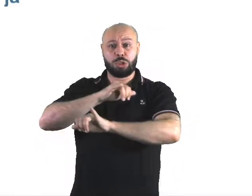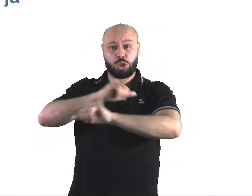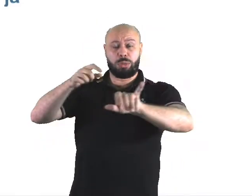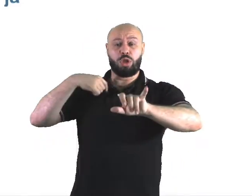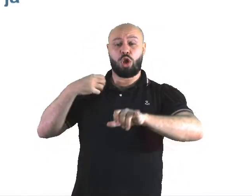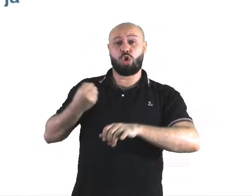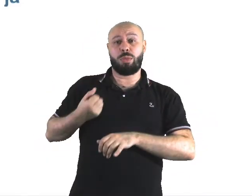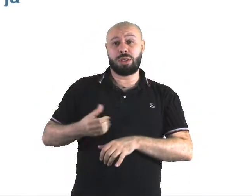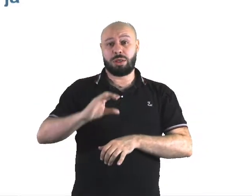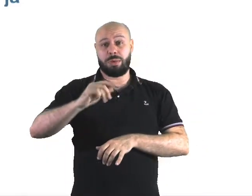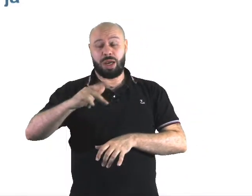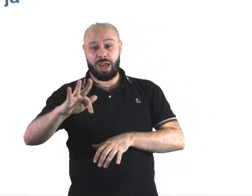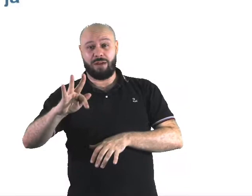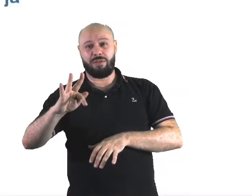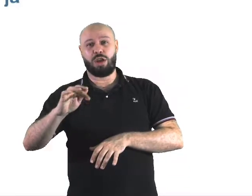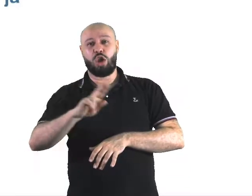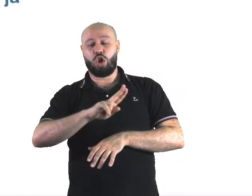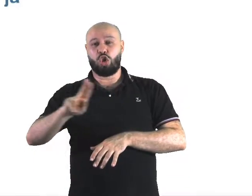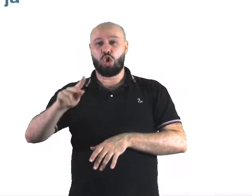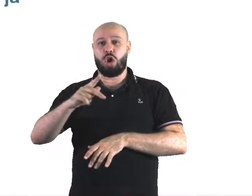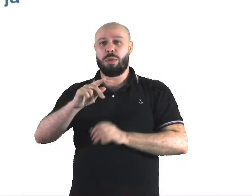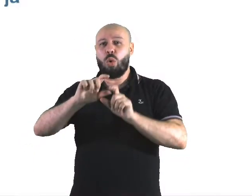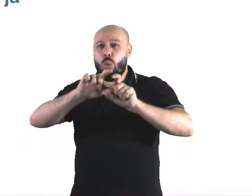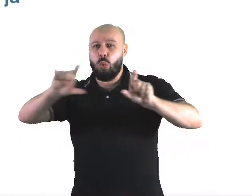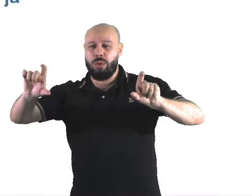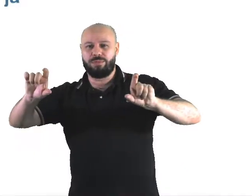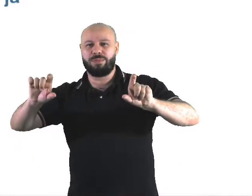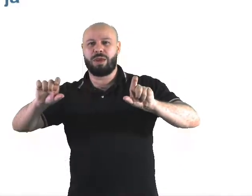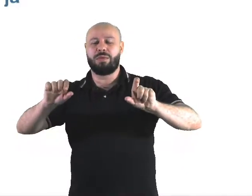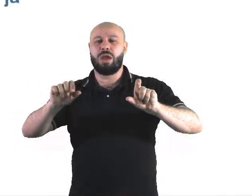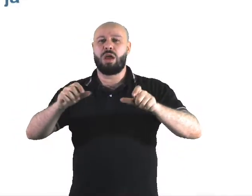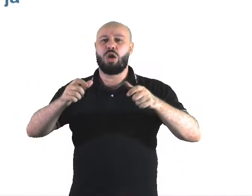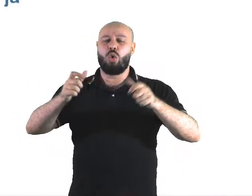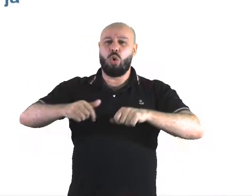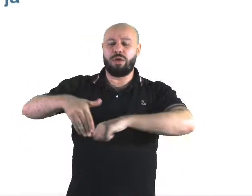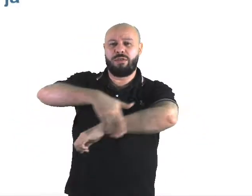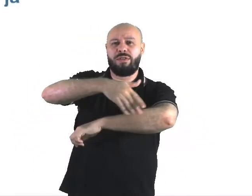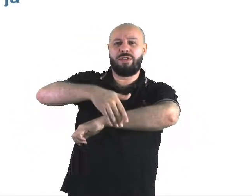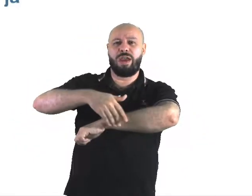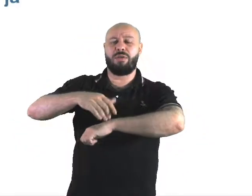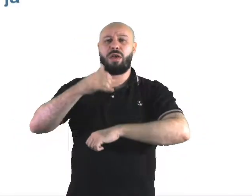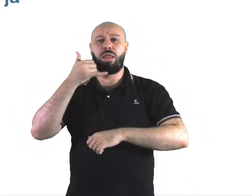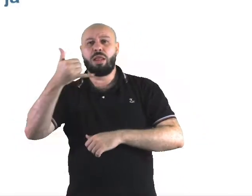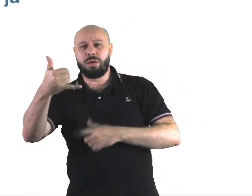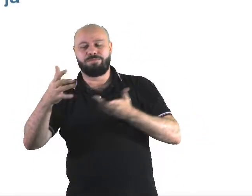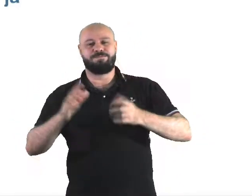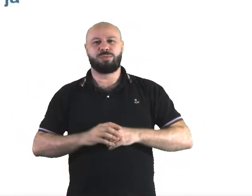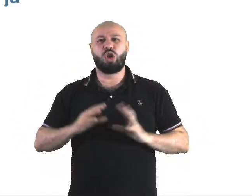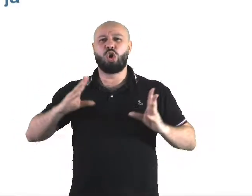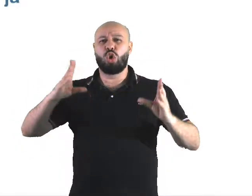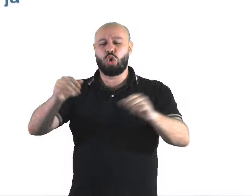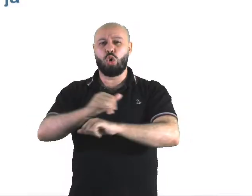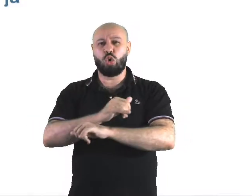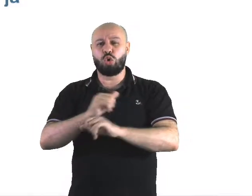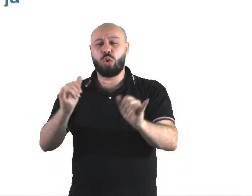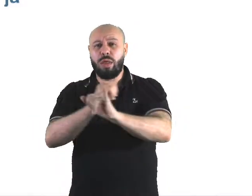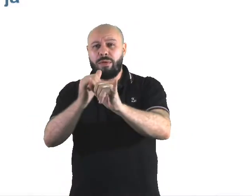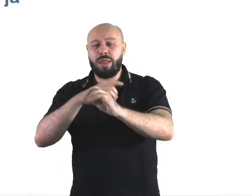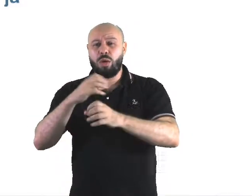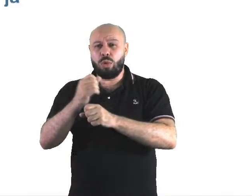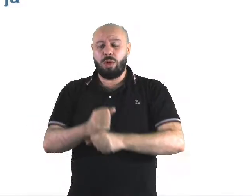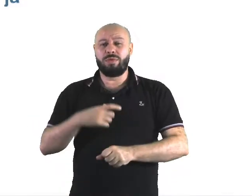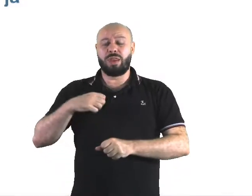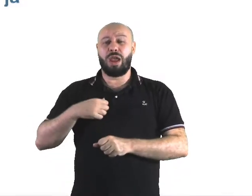número de CPF, o nome completo, o endereço, o telefone. O total de registro é maior que o número